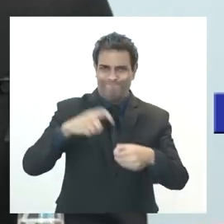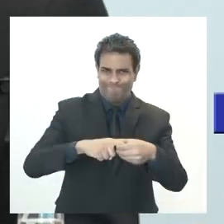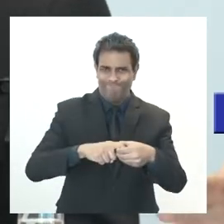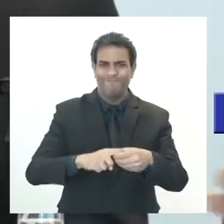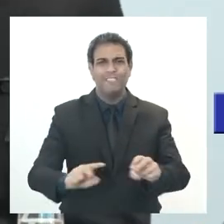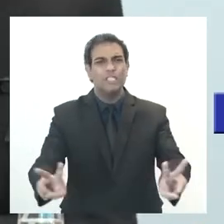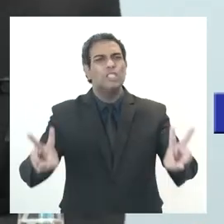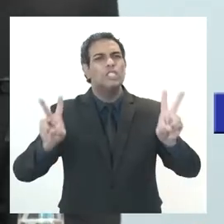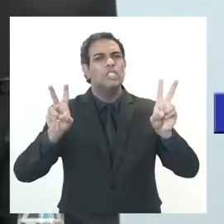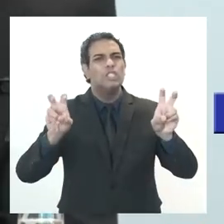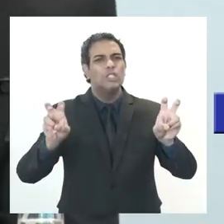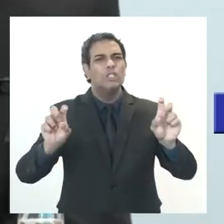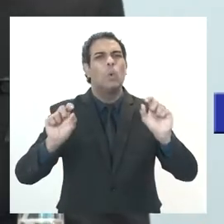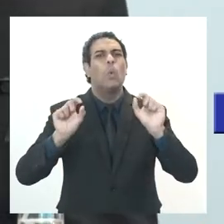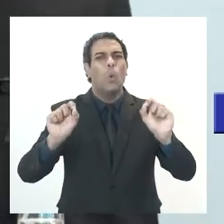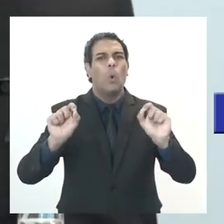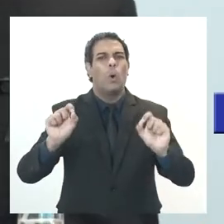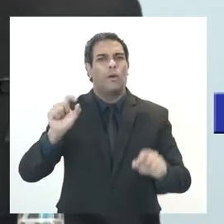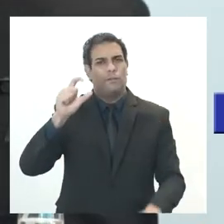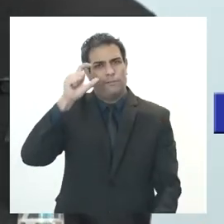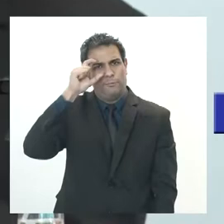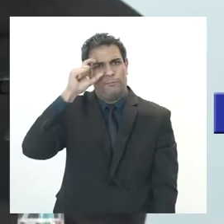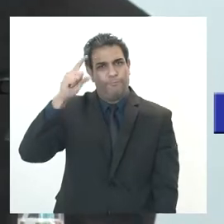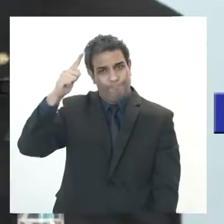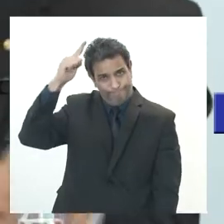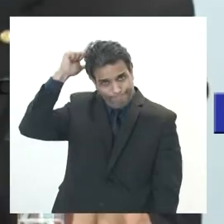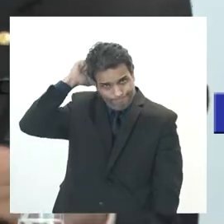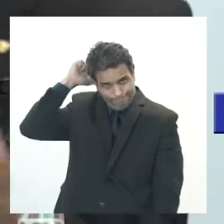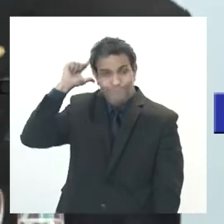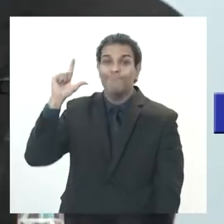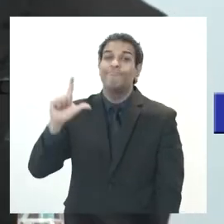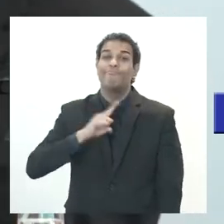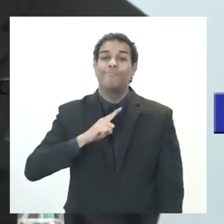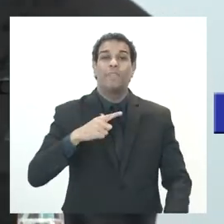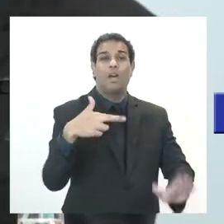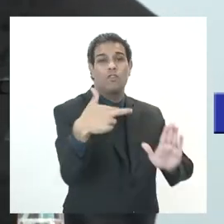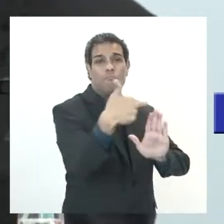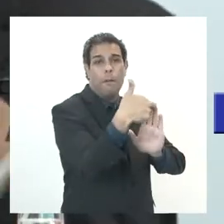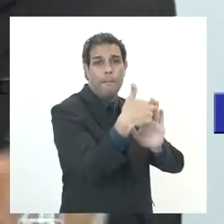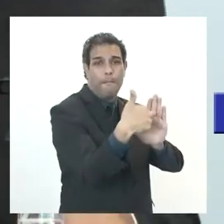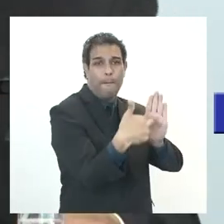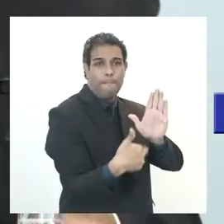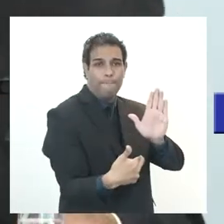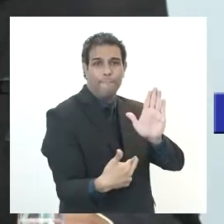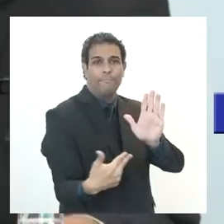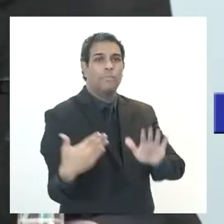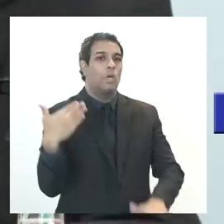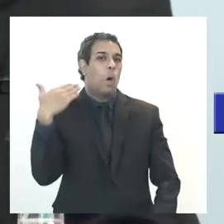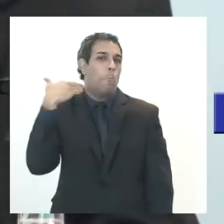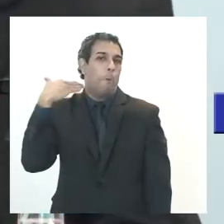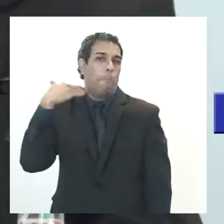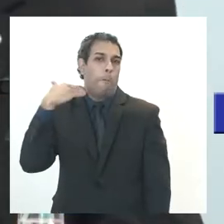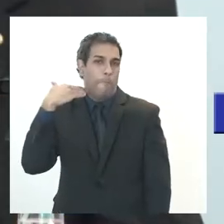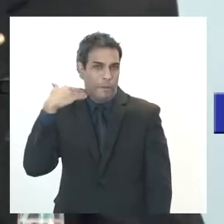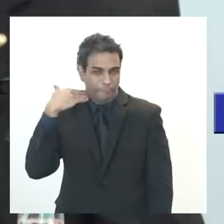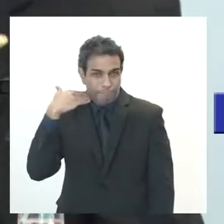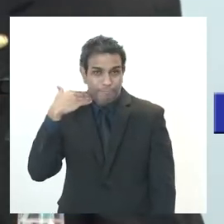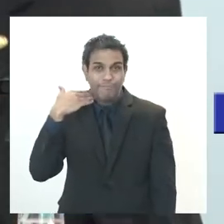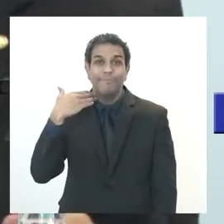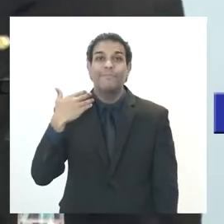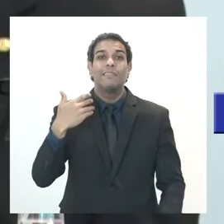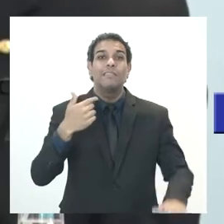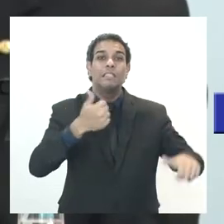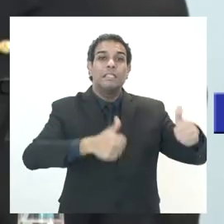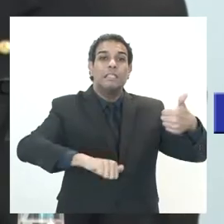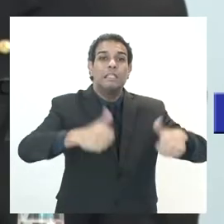em particular do guede tem um relatório anual de um banco chamado que ele destruísse que